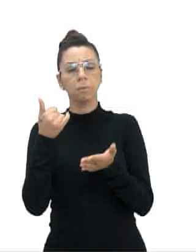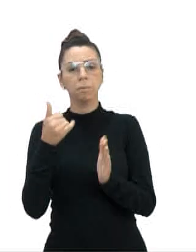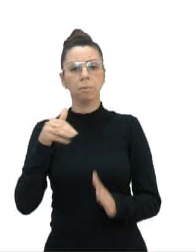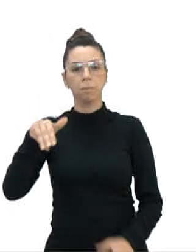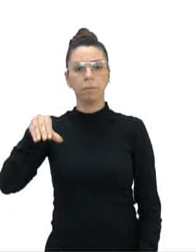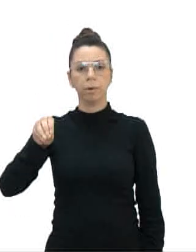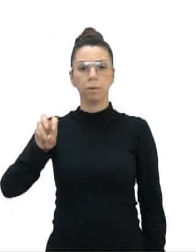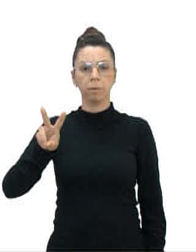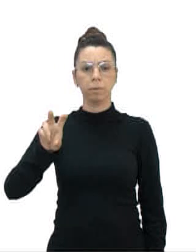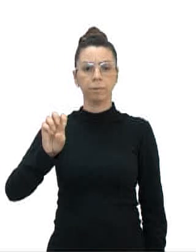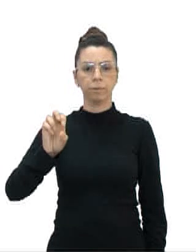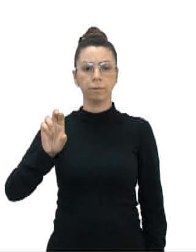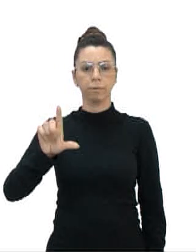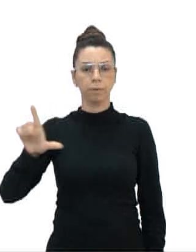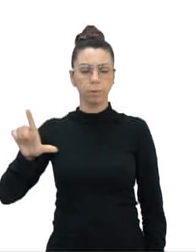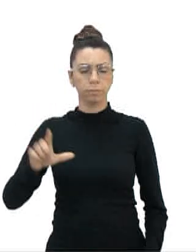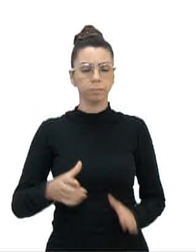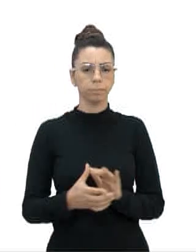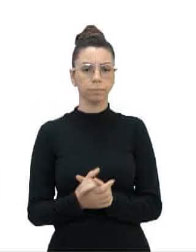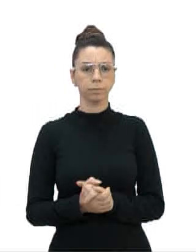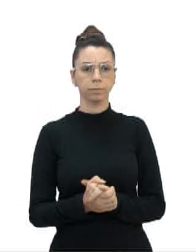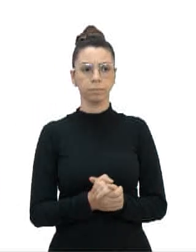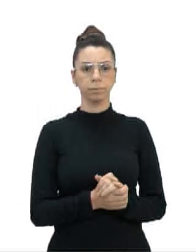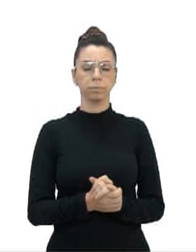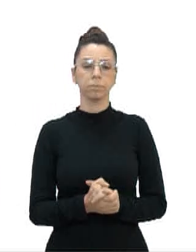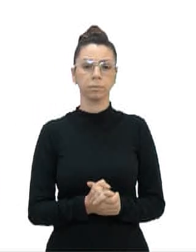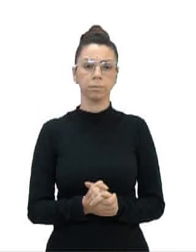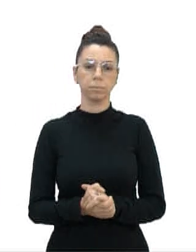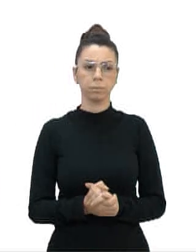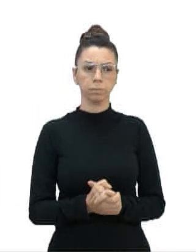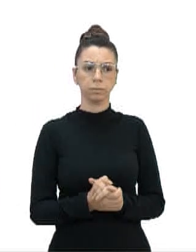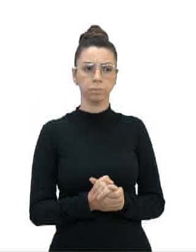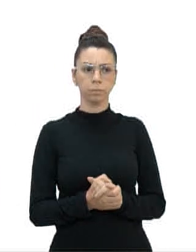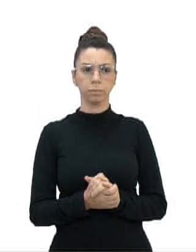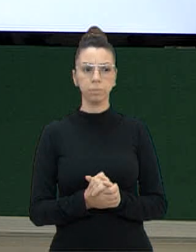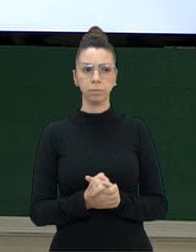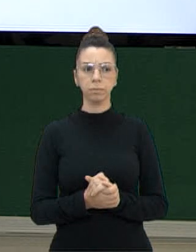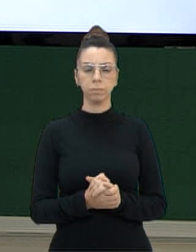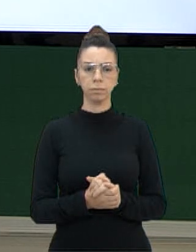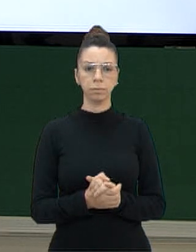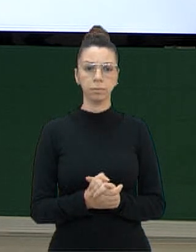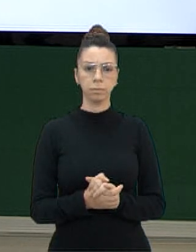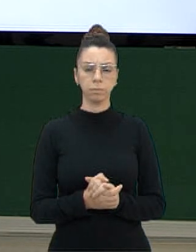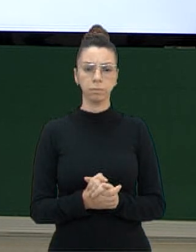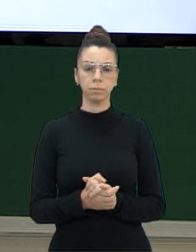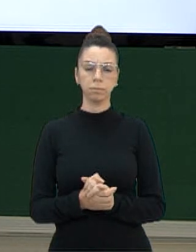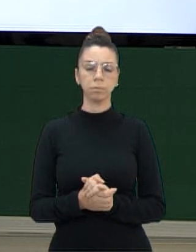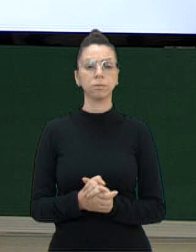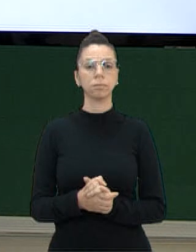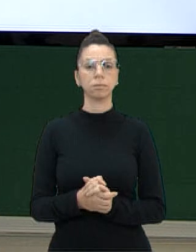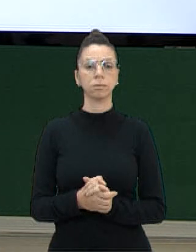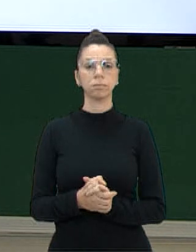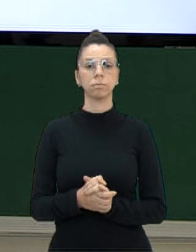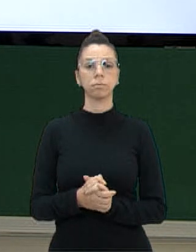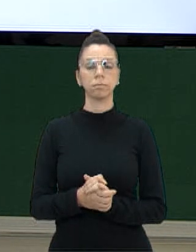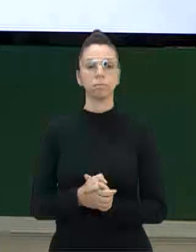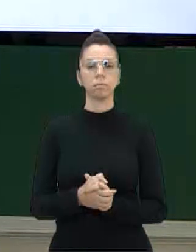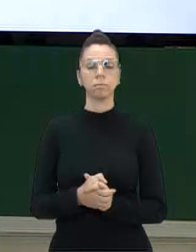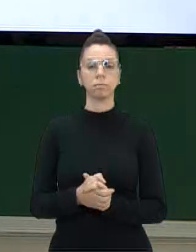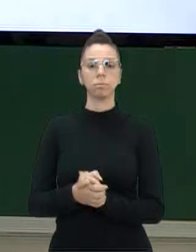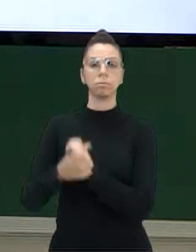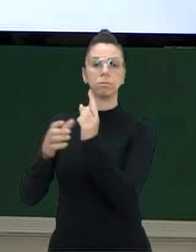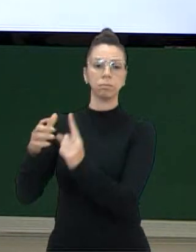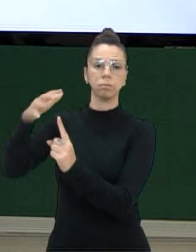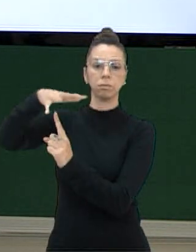sim? La lámpara, a lâmpada, professor, não. Aqui estamos falando do abajur, sim? Ah, mas na minha casa